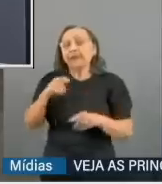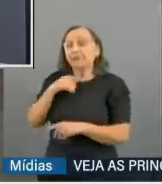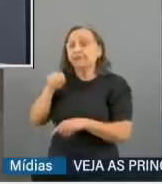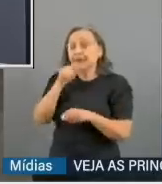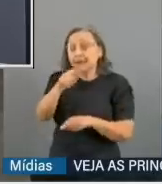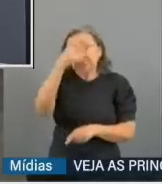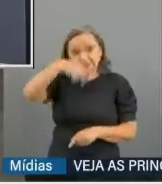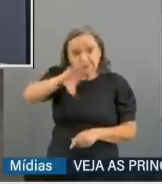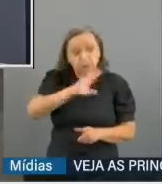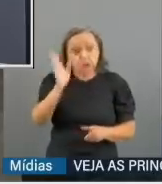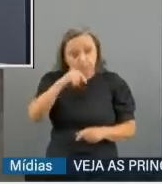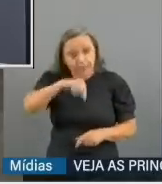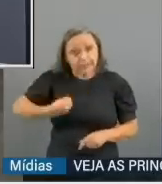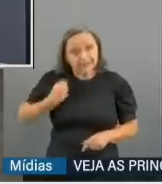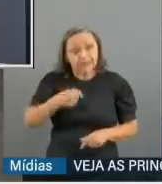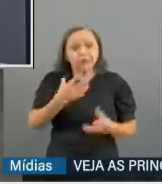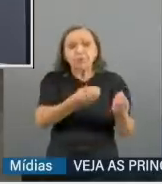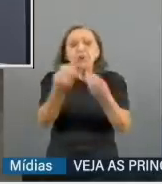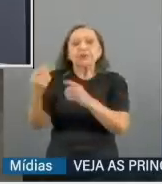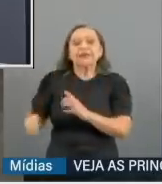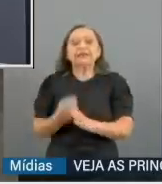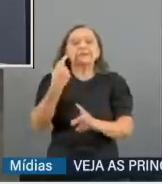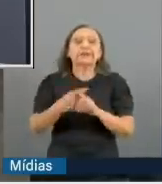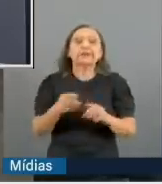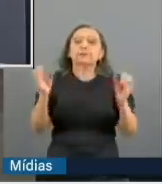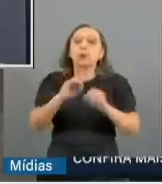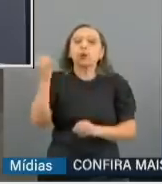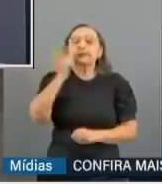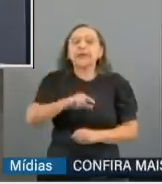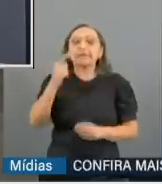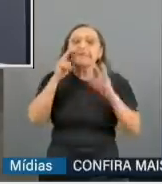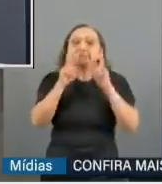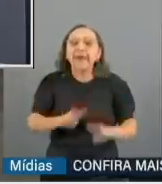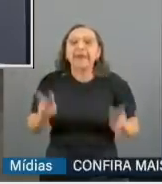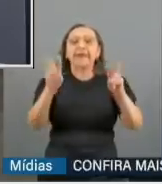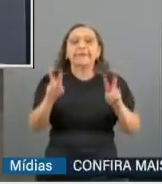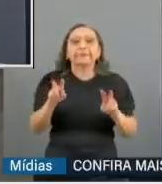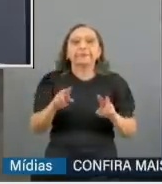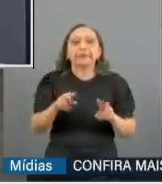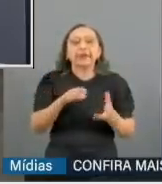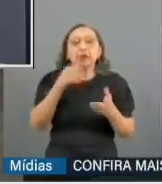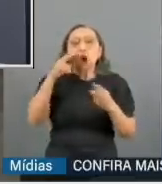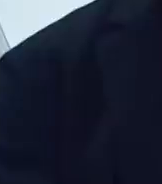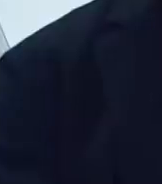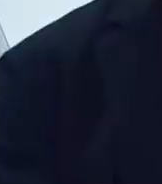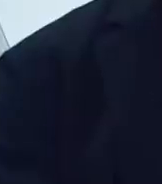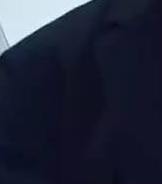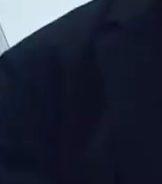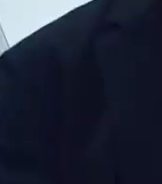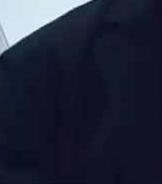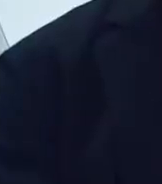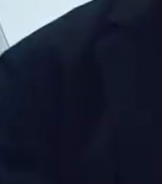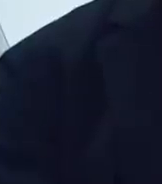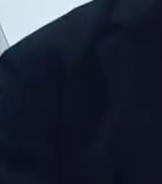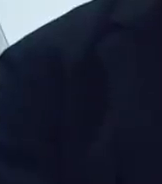própria organização de um suposto esquema de adulteração desses certificados, tudo isso pode ser investigado sem a necessidade de manter